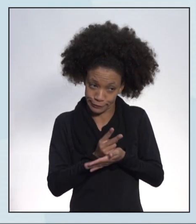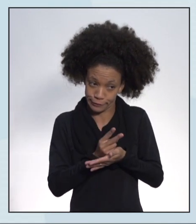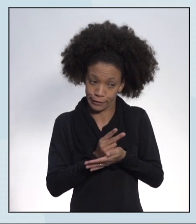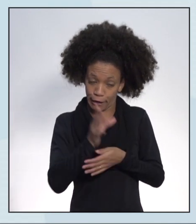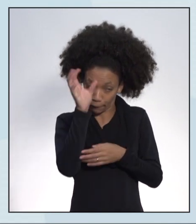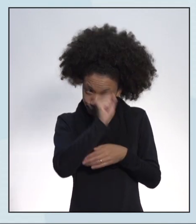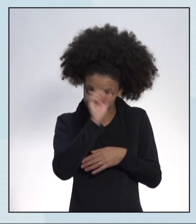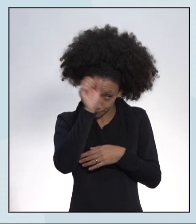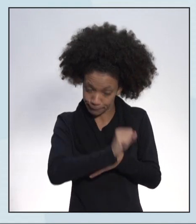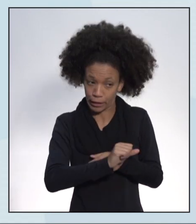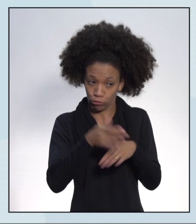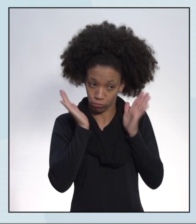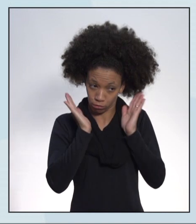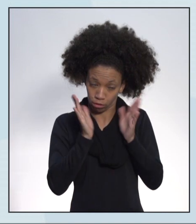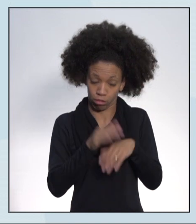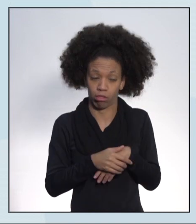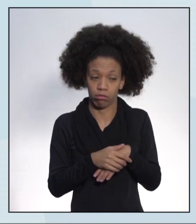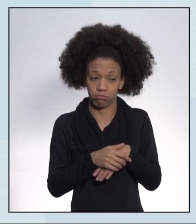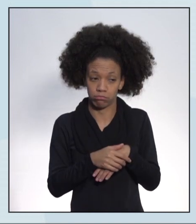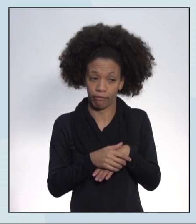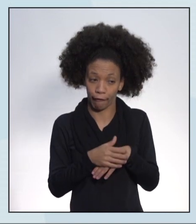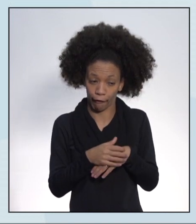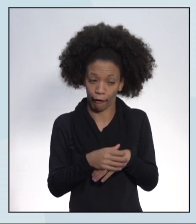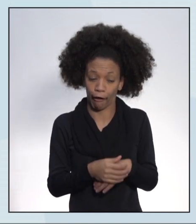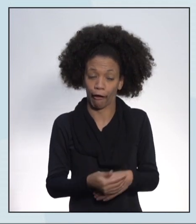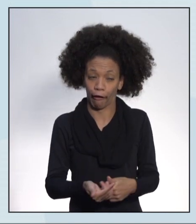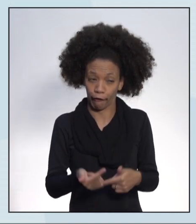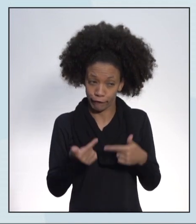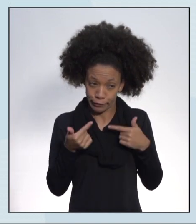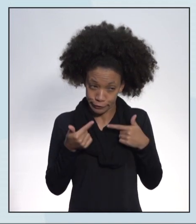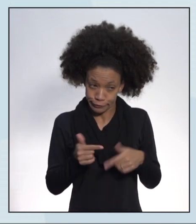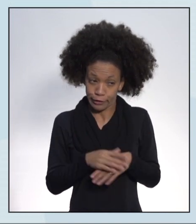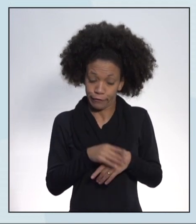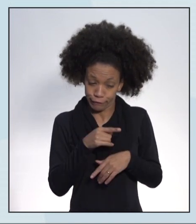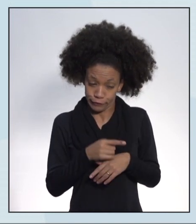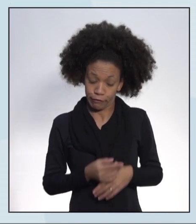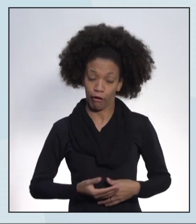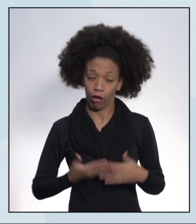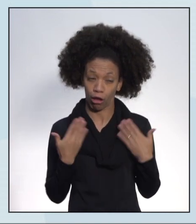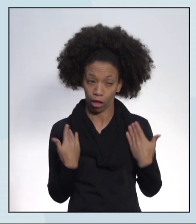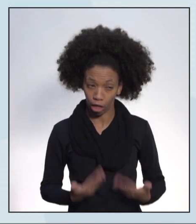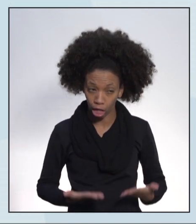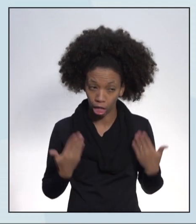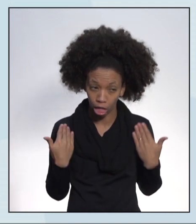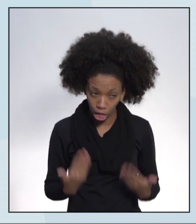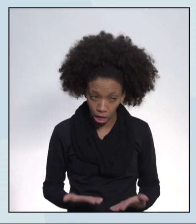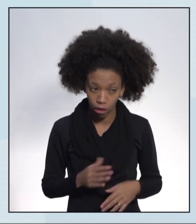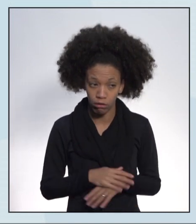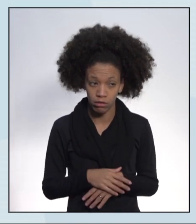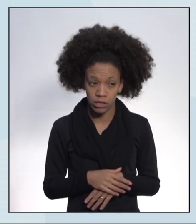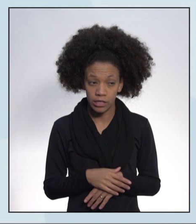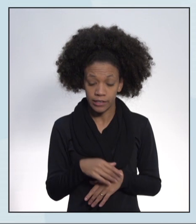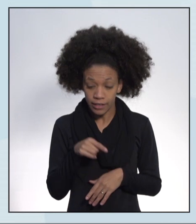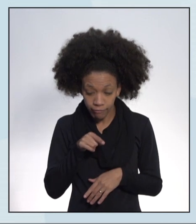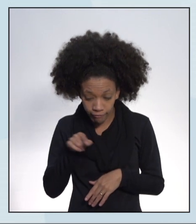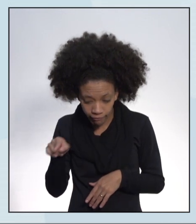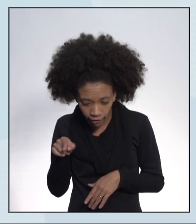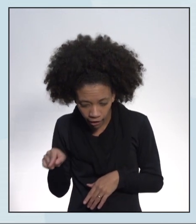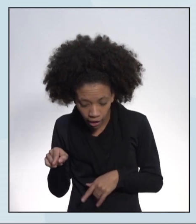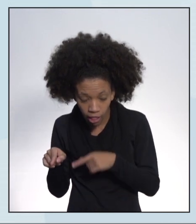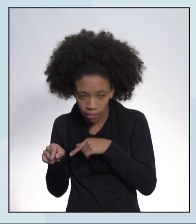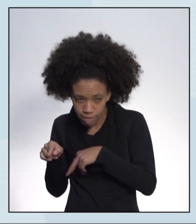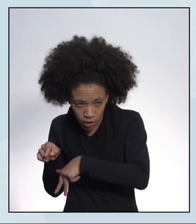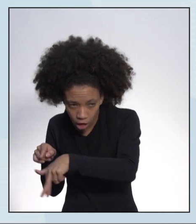tola. Cansastes em abrir caminho para ela e agora vai gozar da vida enquanto aí ficas